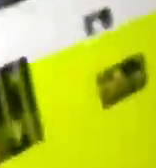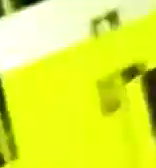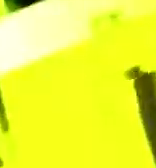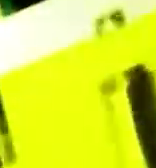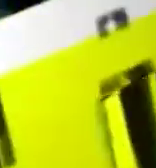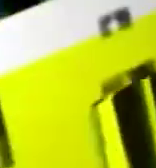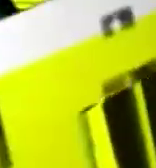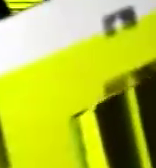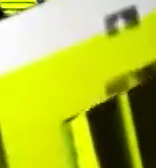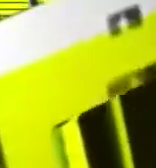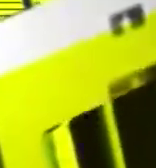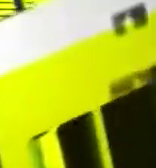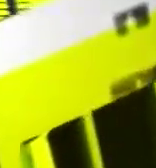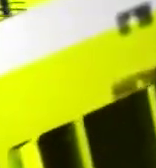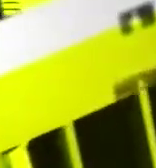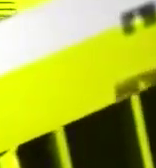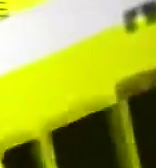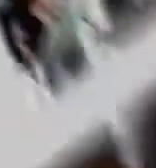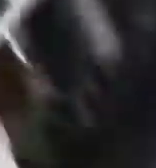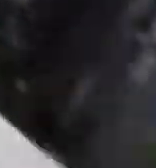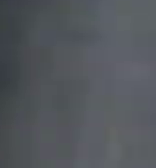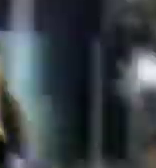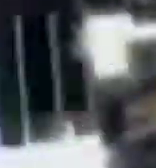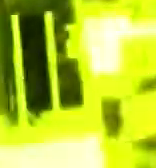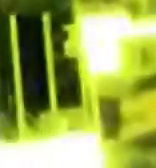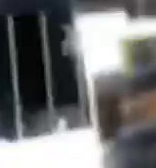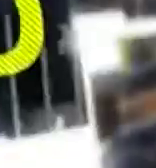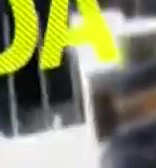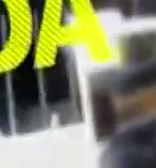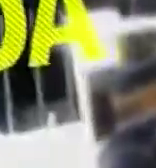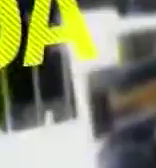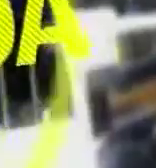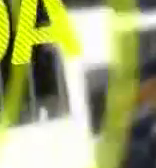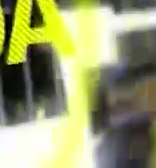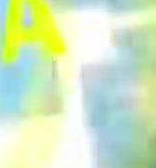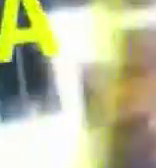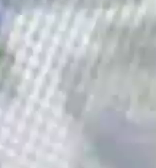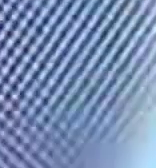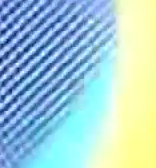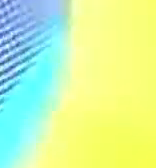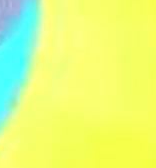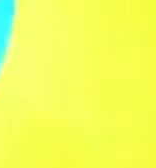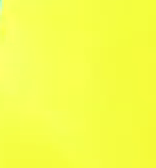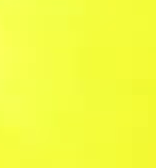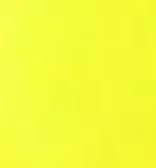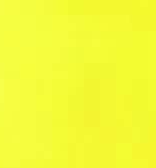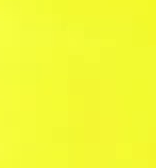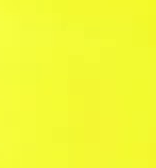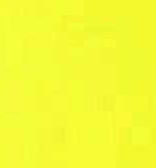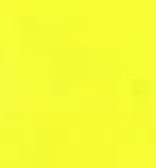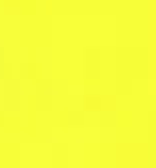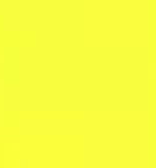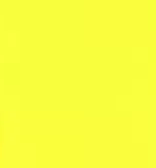importantes. Um segundo encaminhamento. Ministério de Santos, no meu estado de São Paulo.